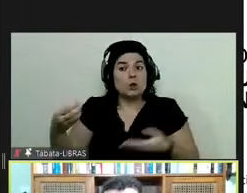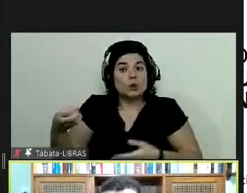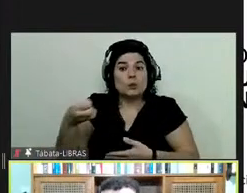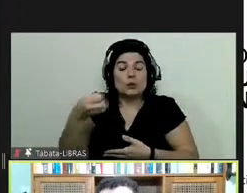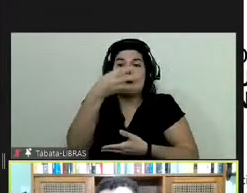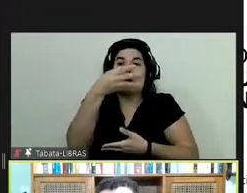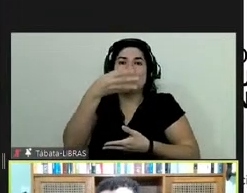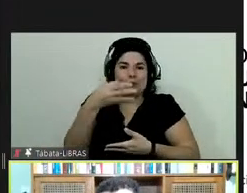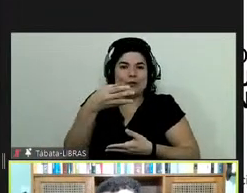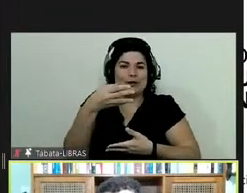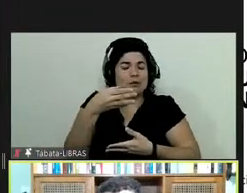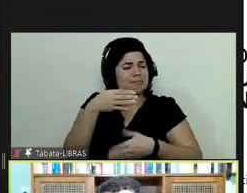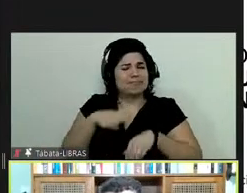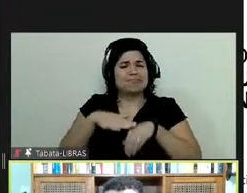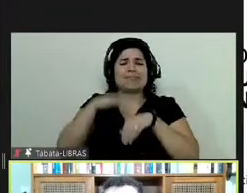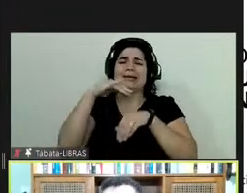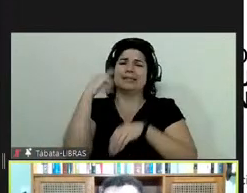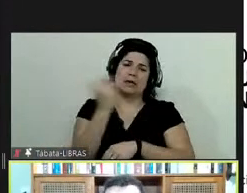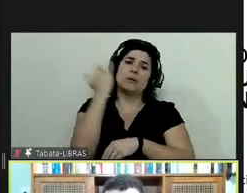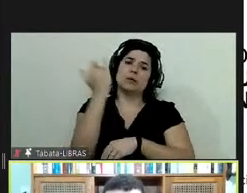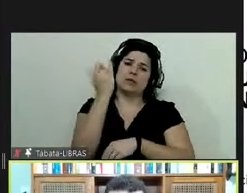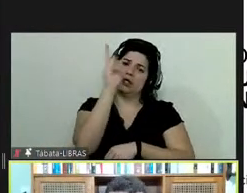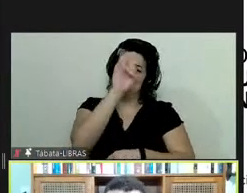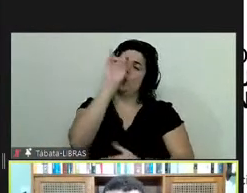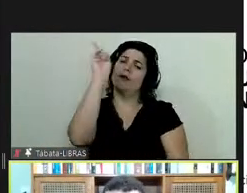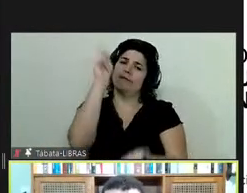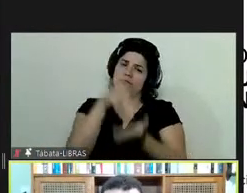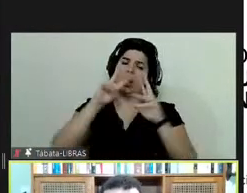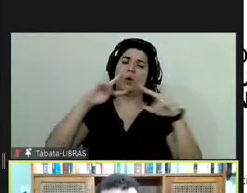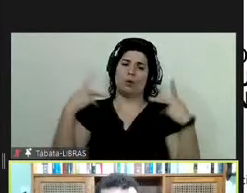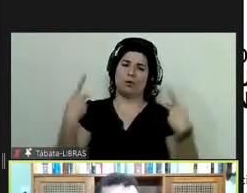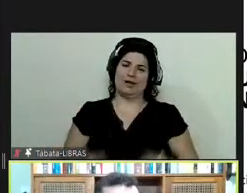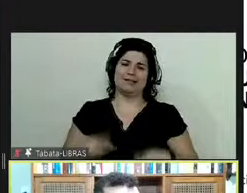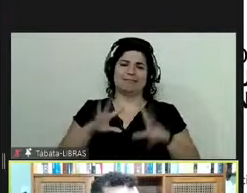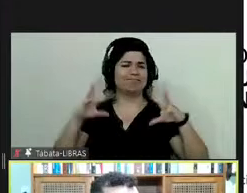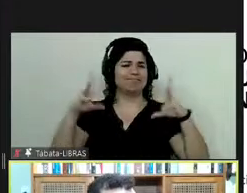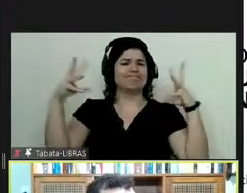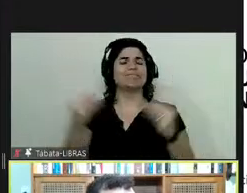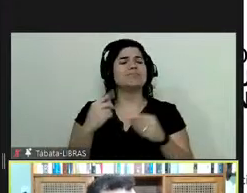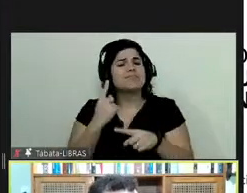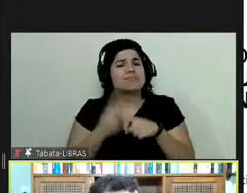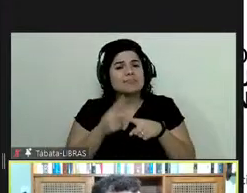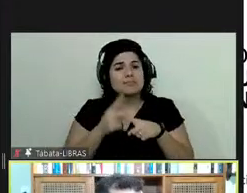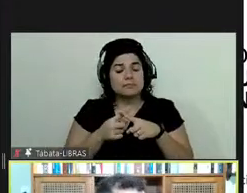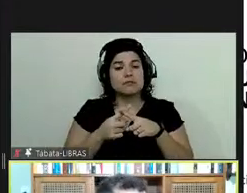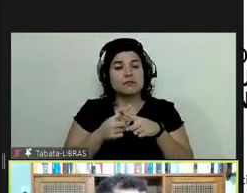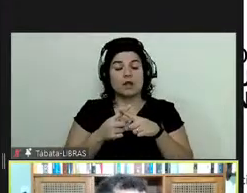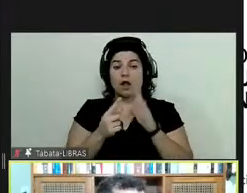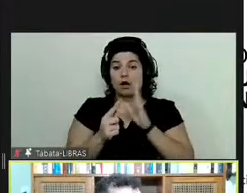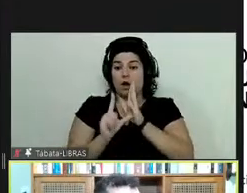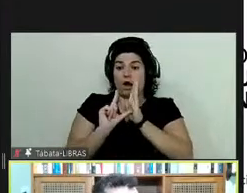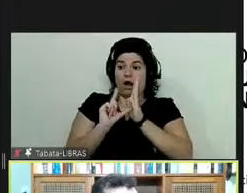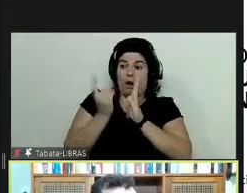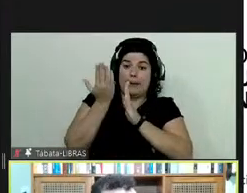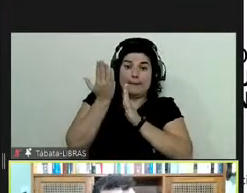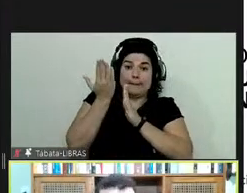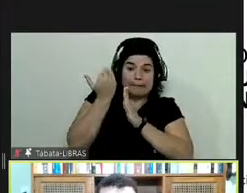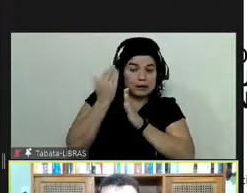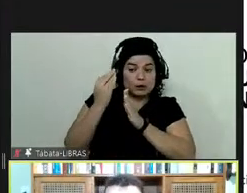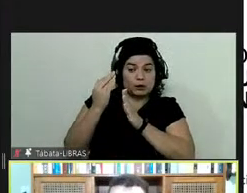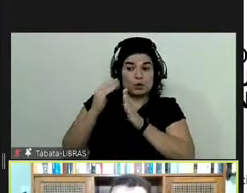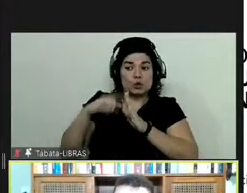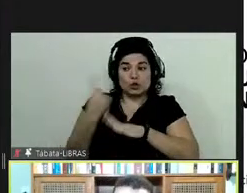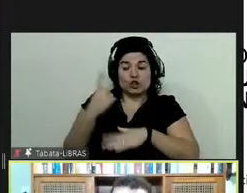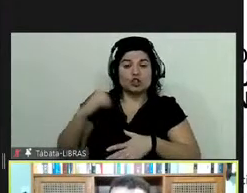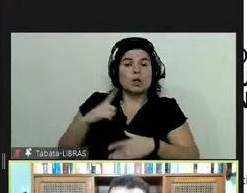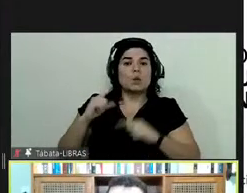que é das maiores das mais significativas na história humana a gente pára para pensar porque Professor porque antes disso o que nós